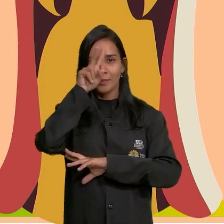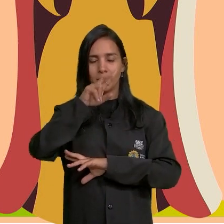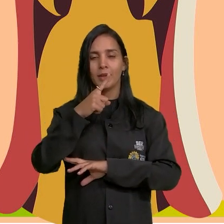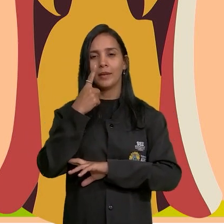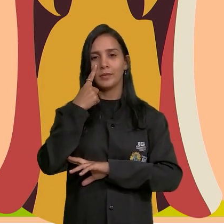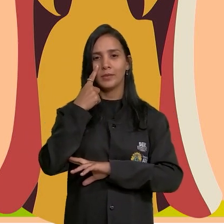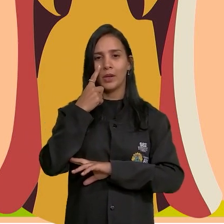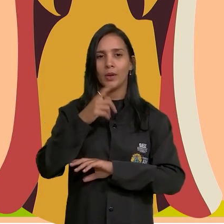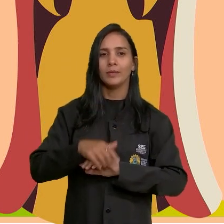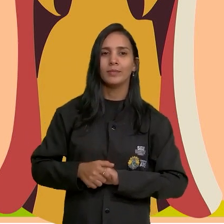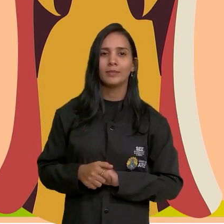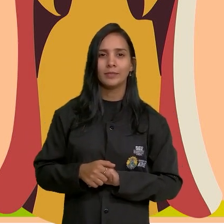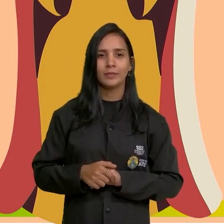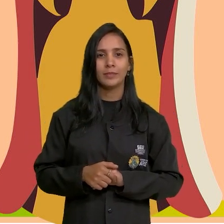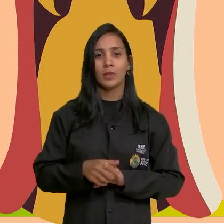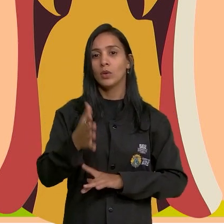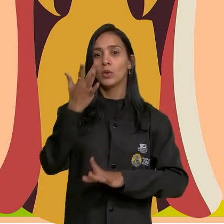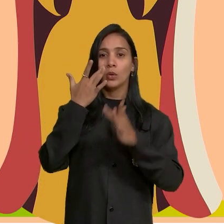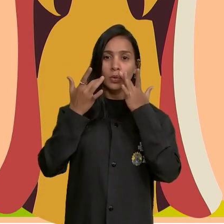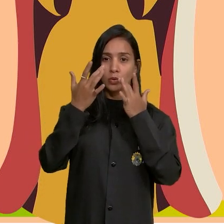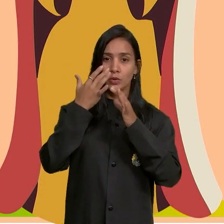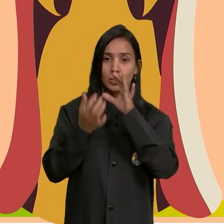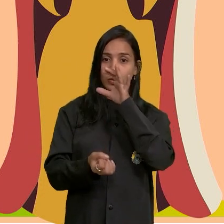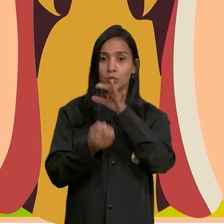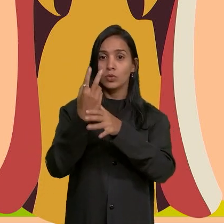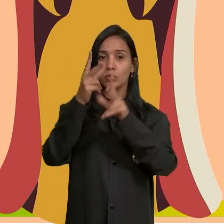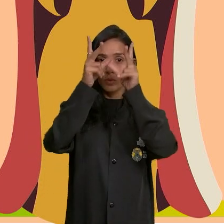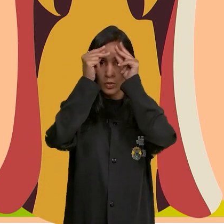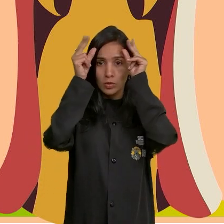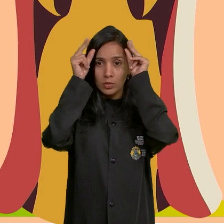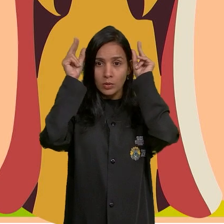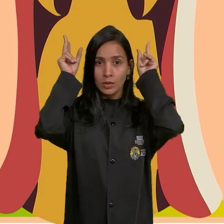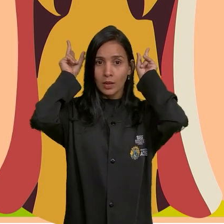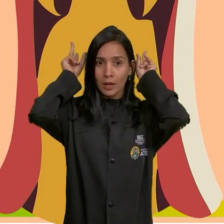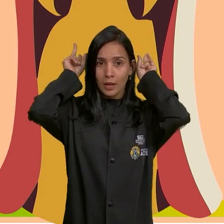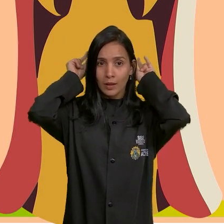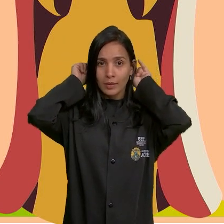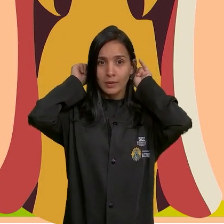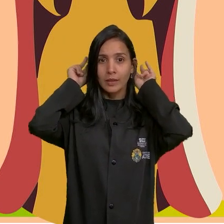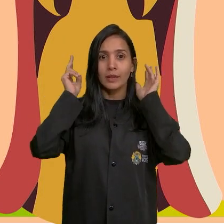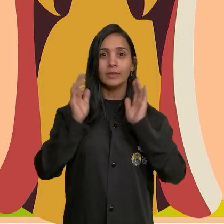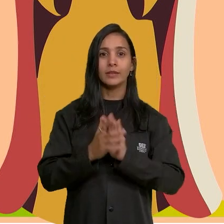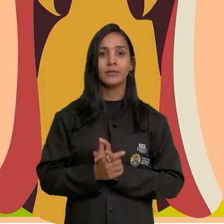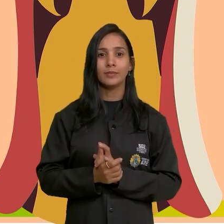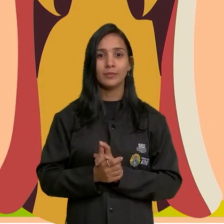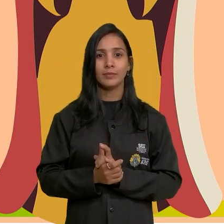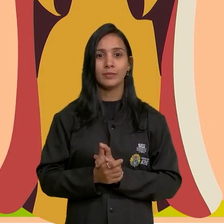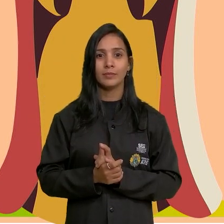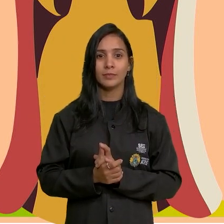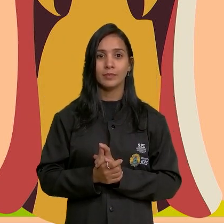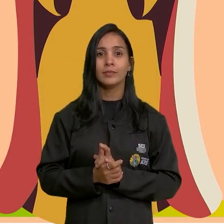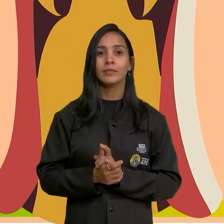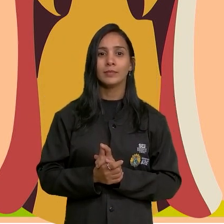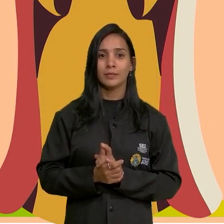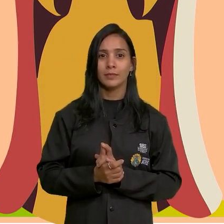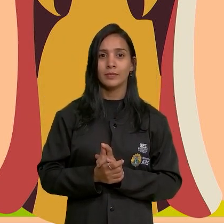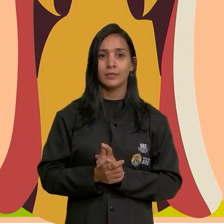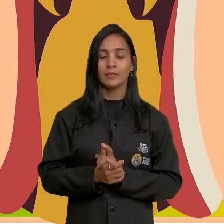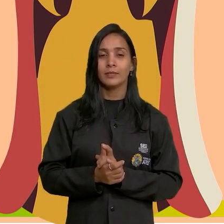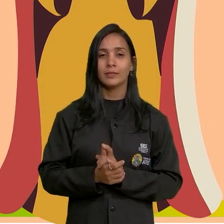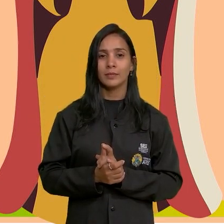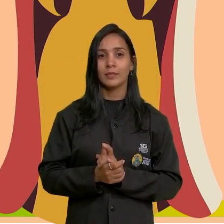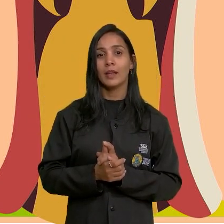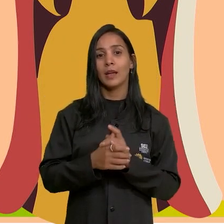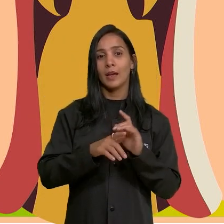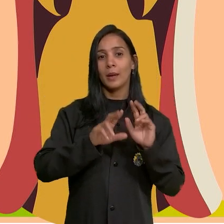ele surgiu na Grécia, assim como a dramaturgia. O teatro em si, né, trata-se da encenação e a dramaturgia